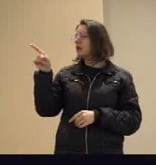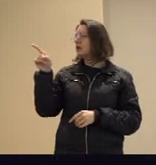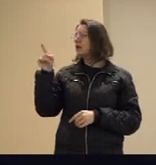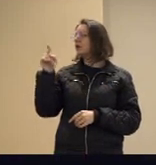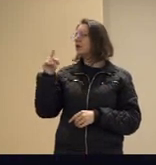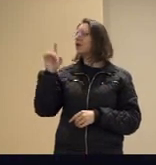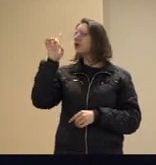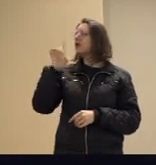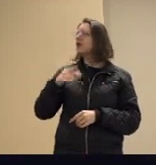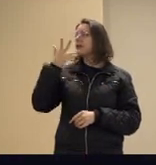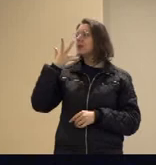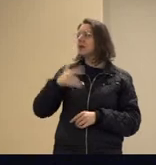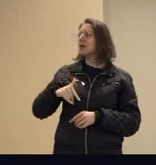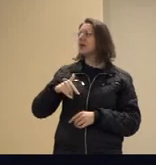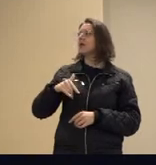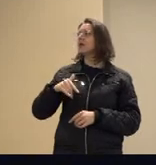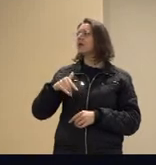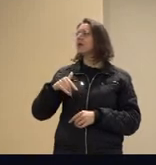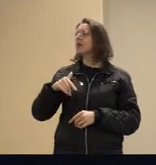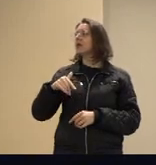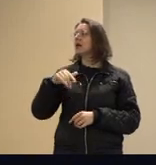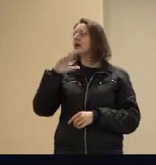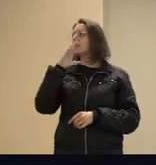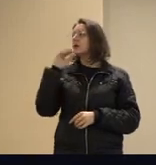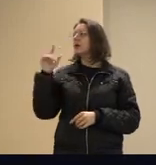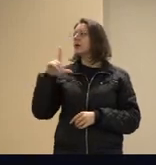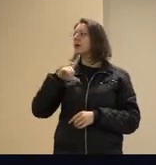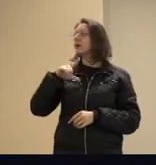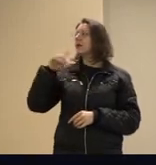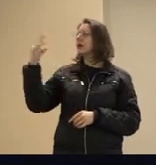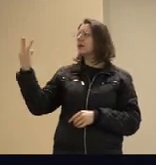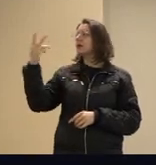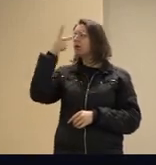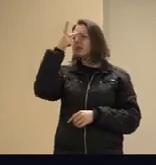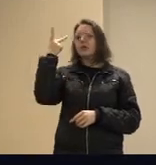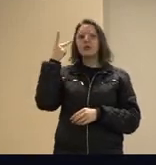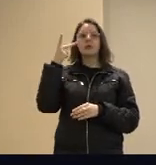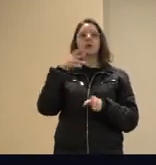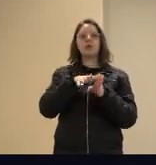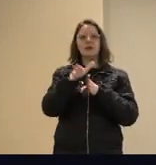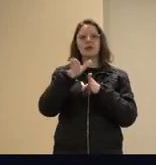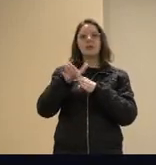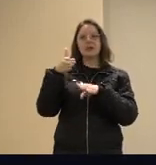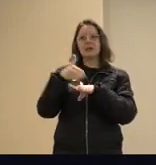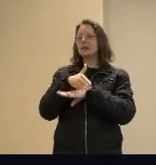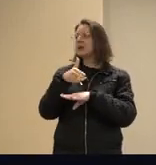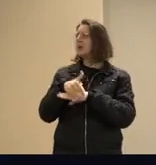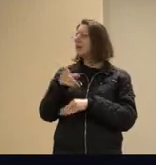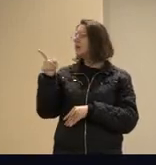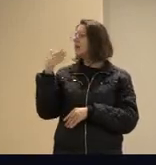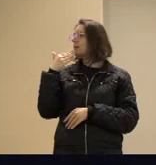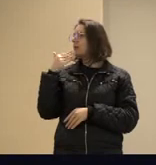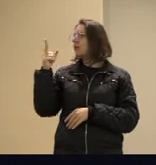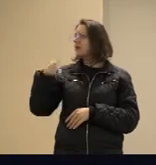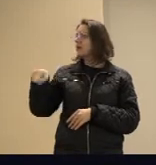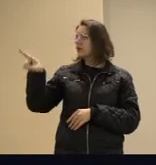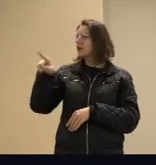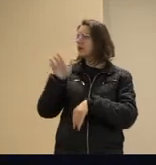tem a conselheira Miriane, tem a conselheira Larissa e demais pessoas aqui. Eu acho que o SEDCA pode